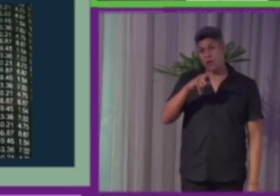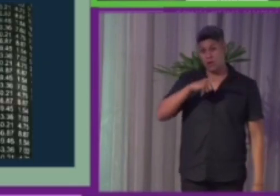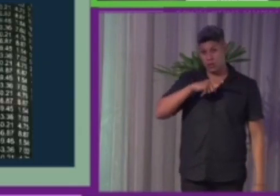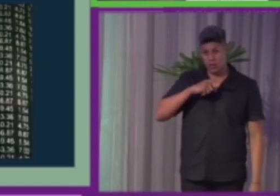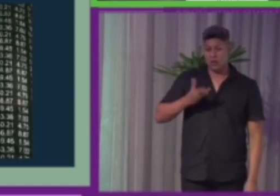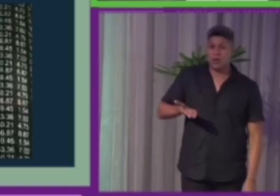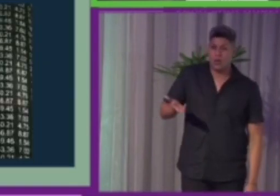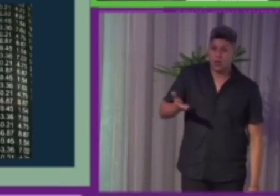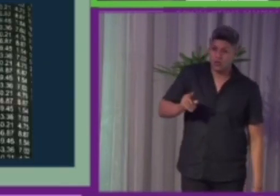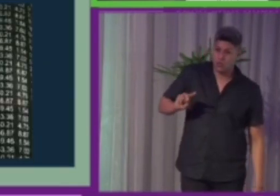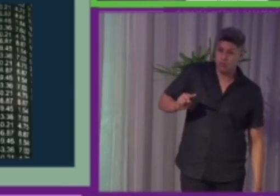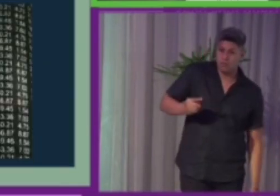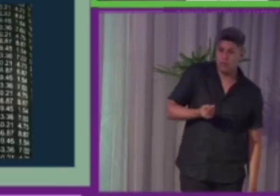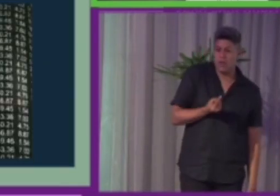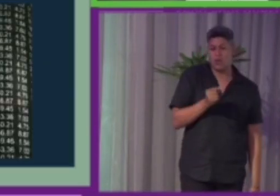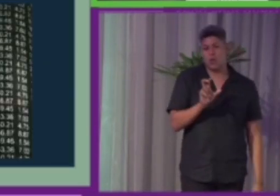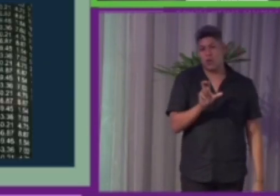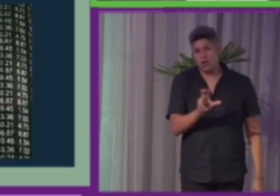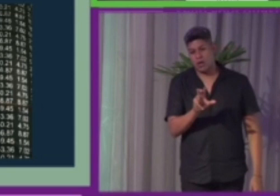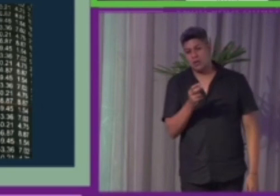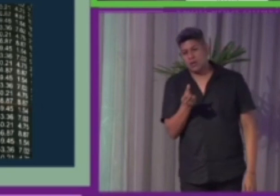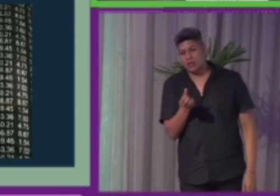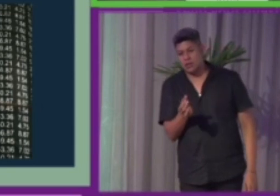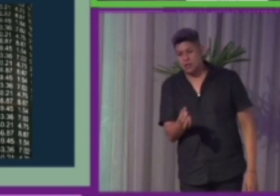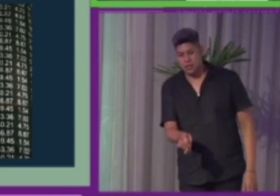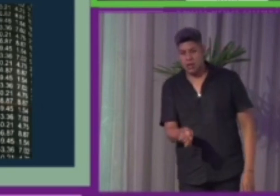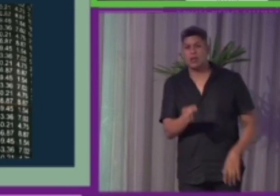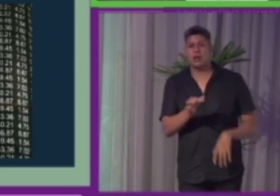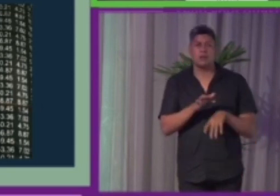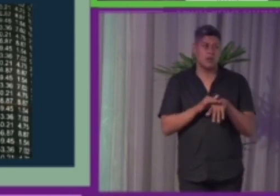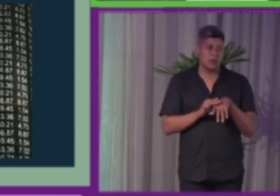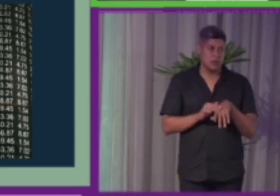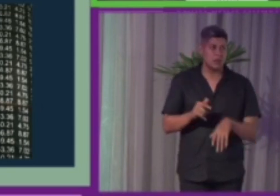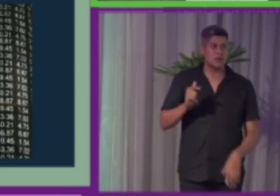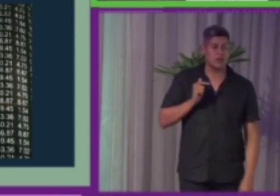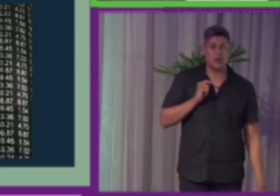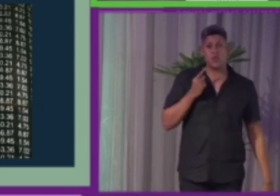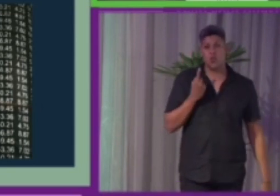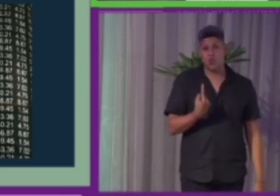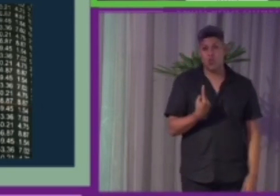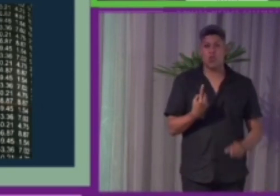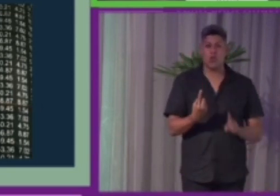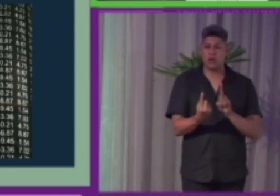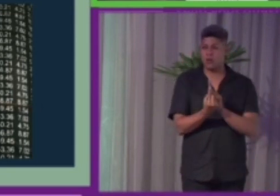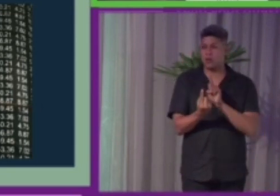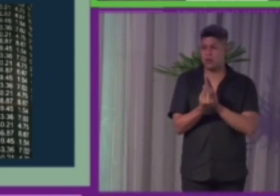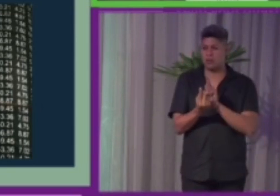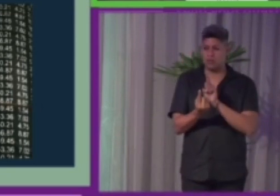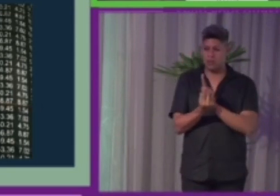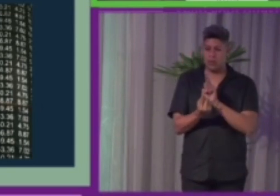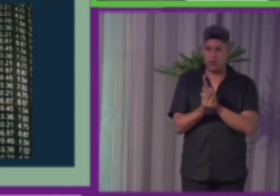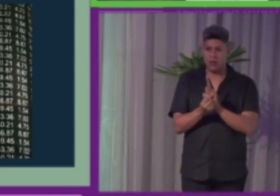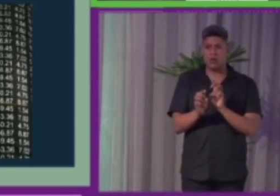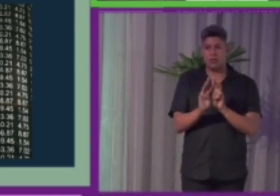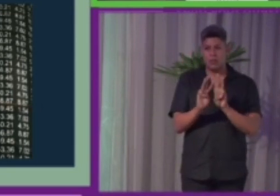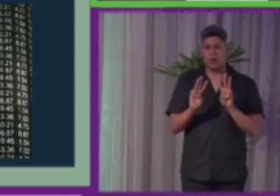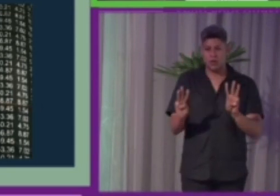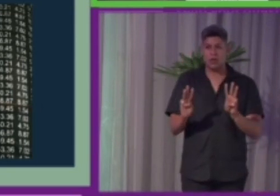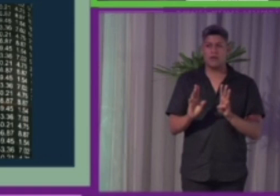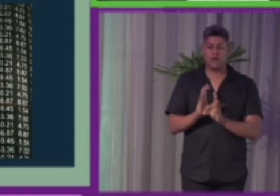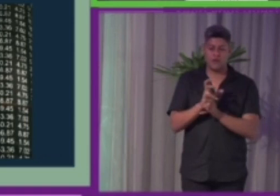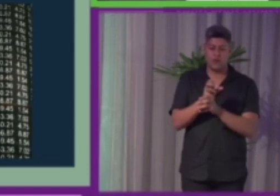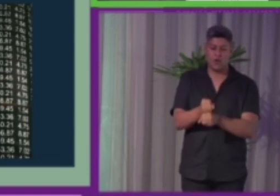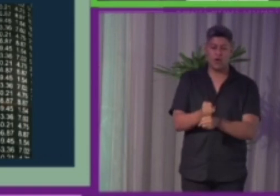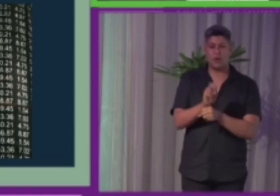hoje 1.560 pacientes elegíveis com um atendimento, um segmento inserido na plataforma nos últimos 5